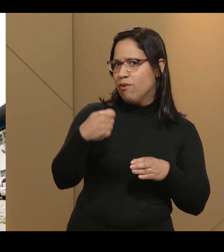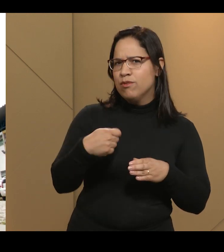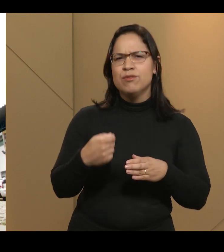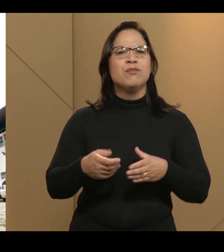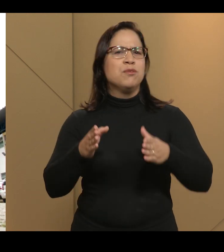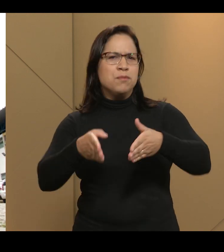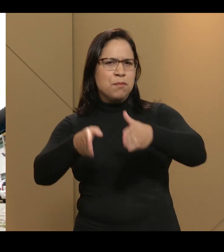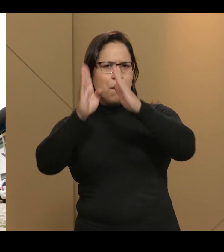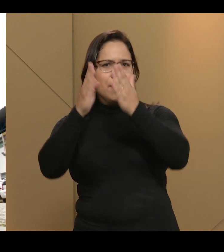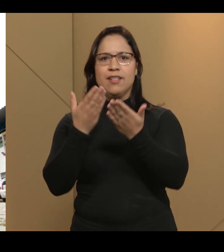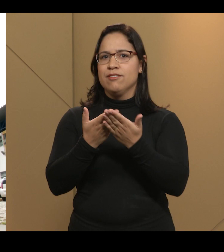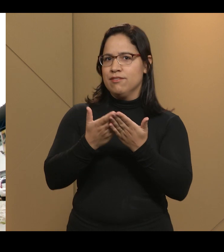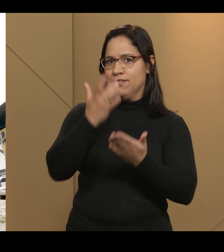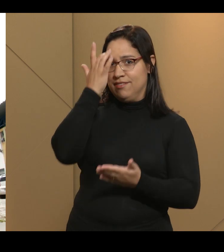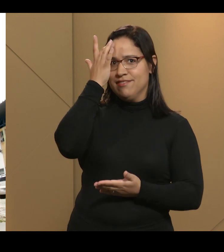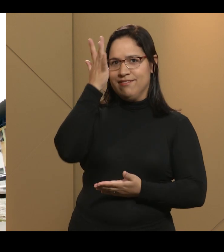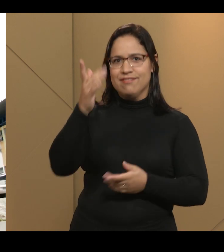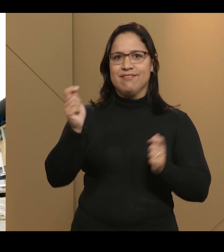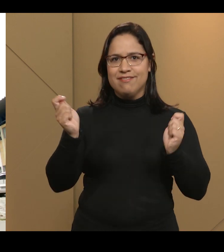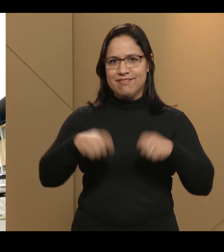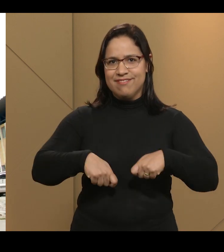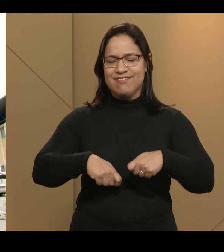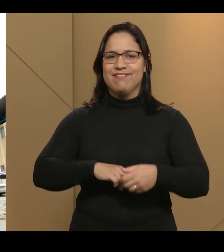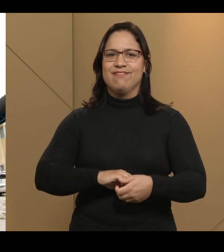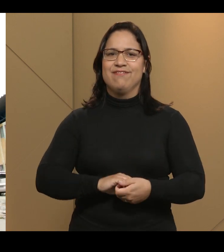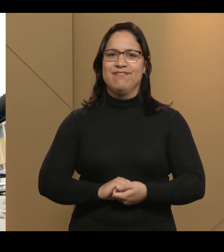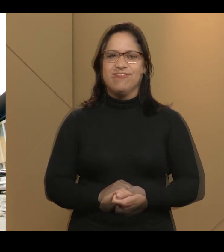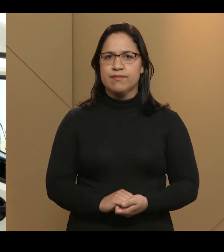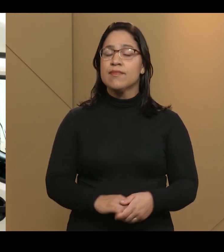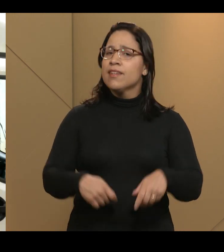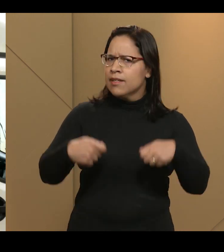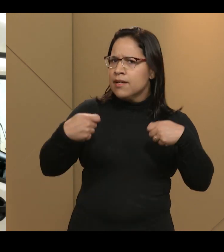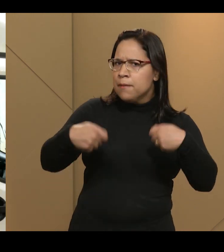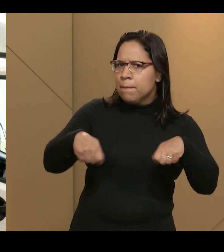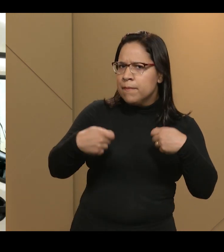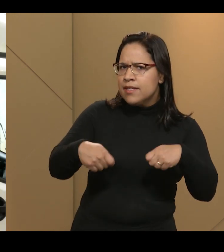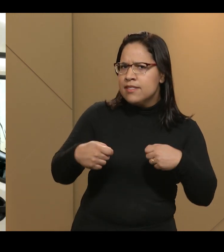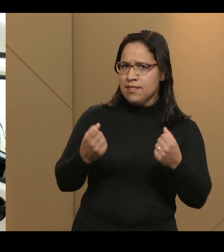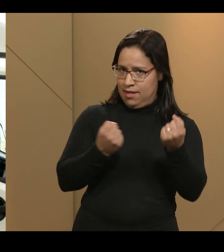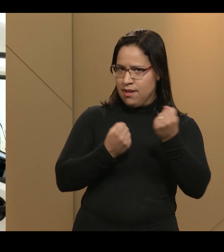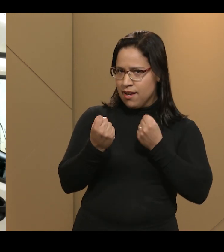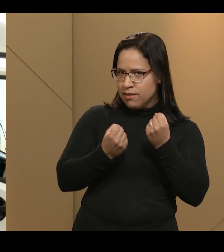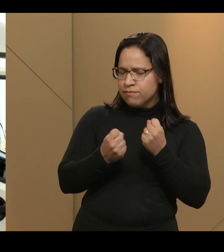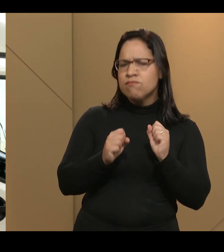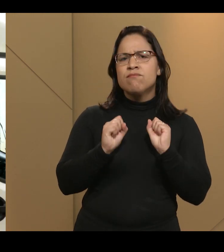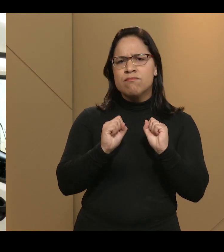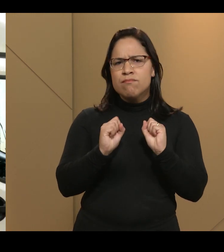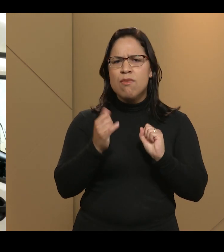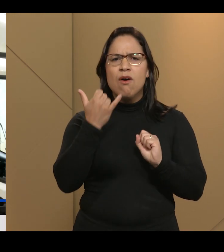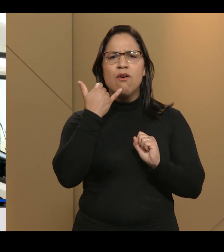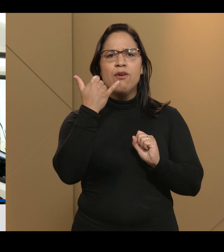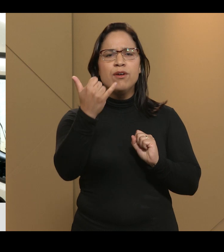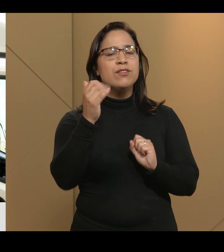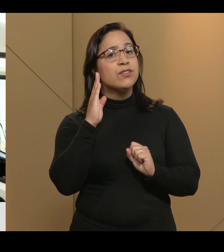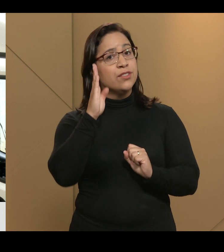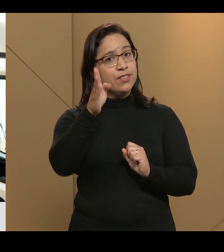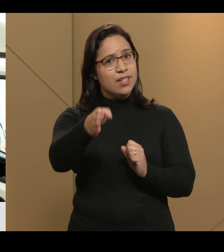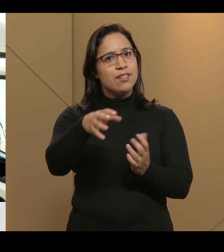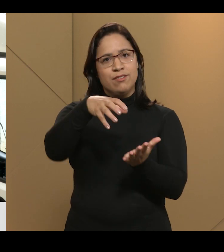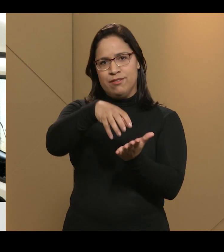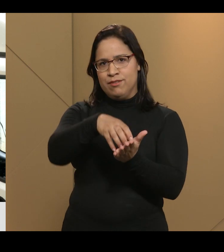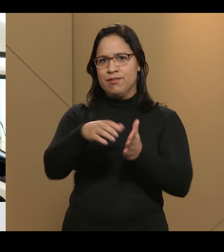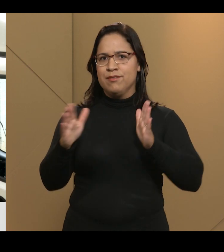para os locais que eu tenho aula com mais facilidade. Ele é solicitado diretamente no Núcleo de